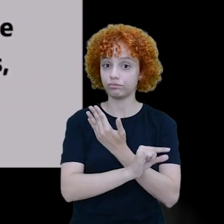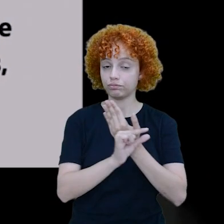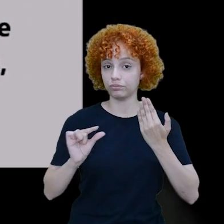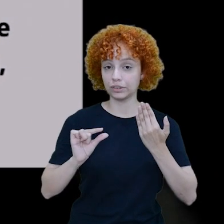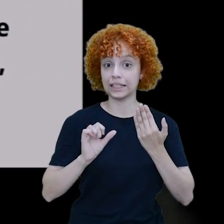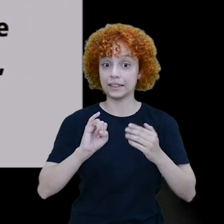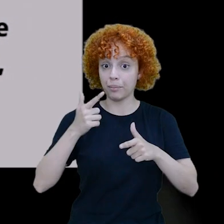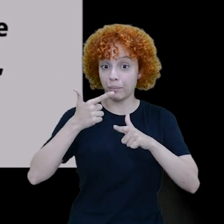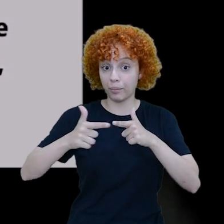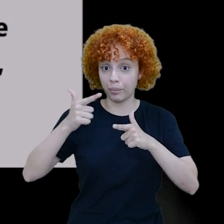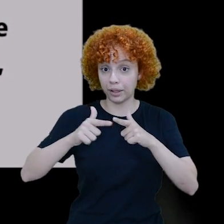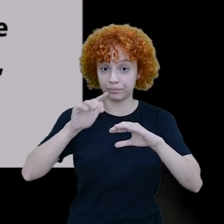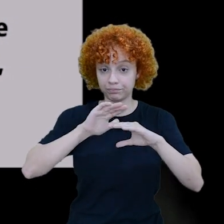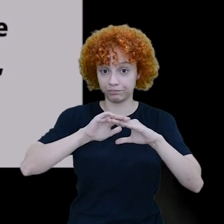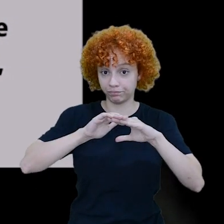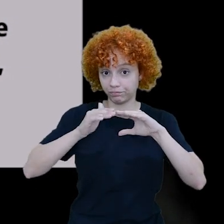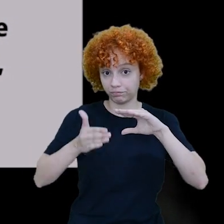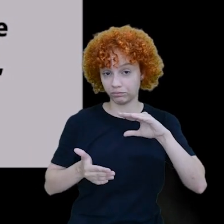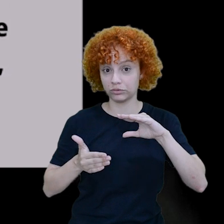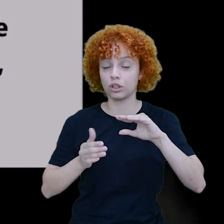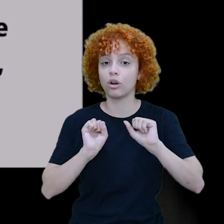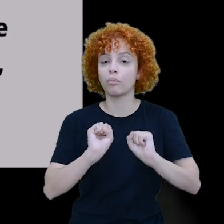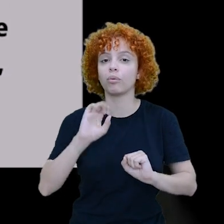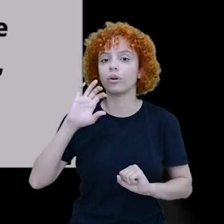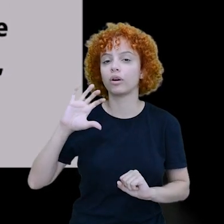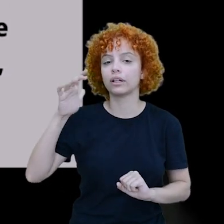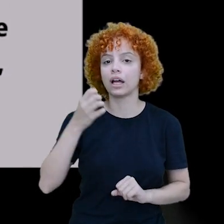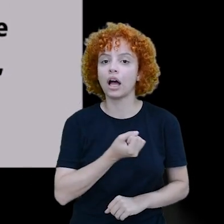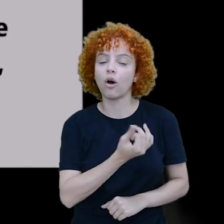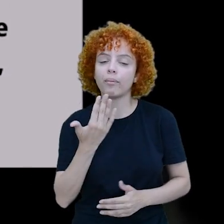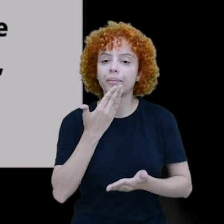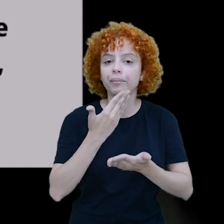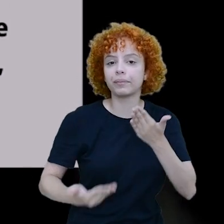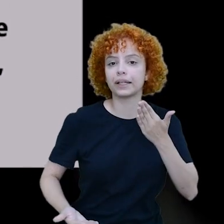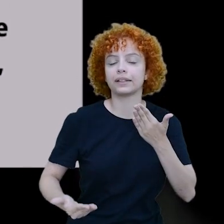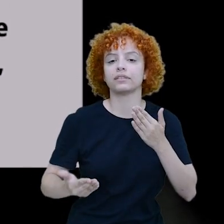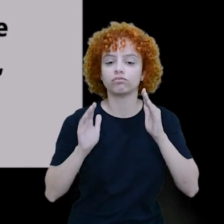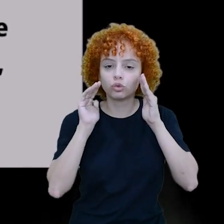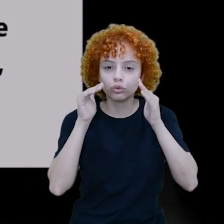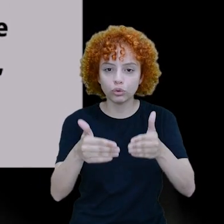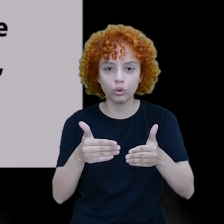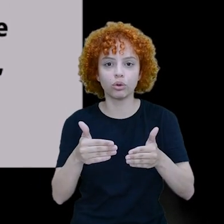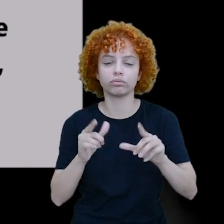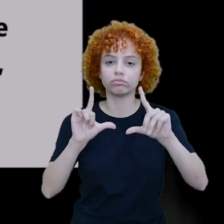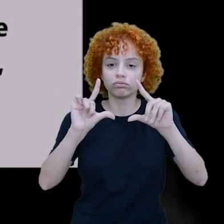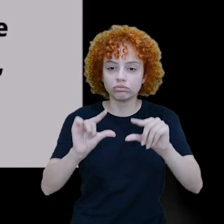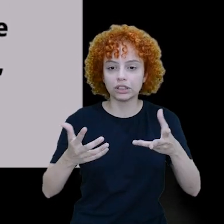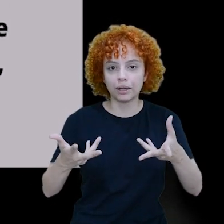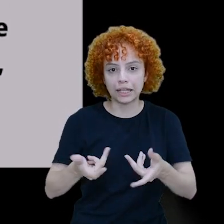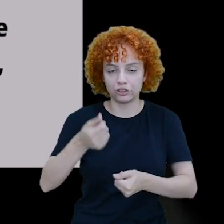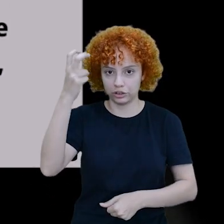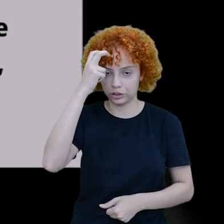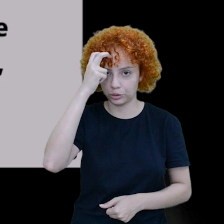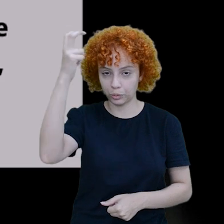diz que lesões bilaterais da área pré-frontal determinam perda da concentração, diminuição